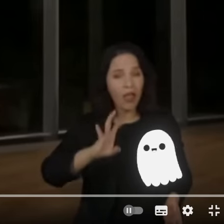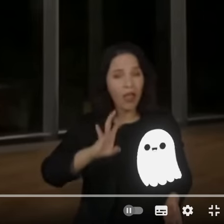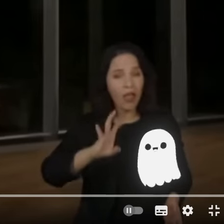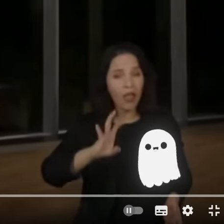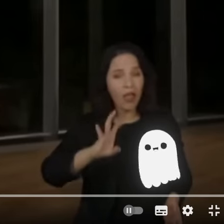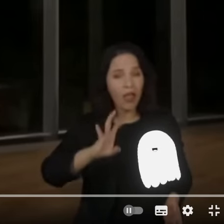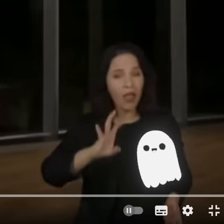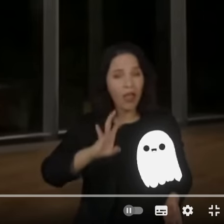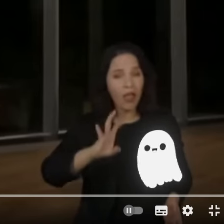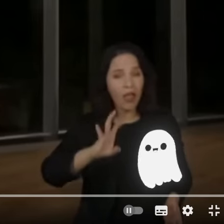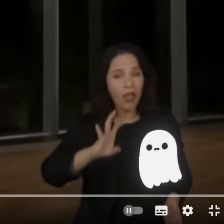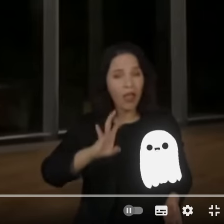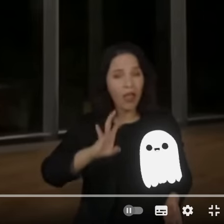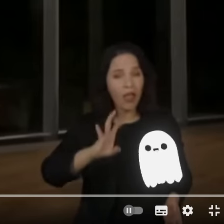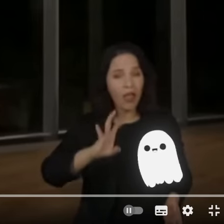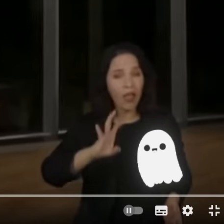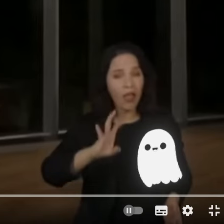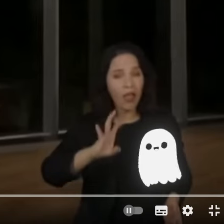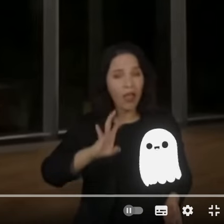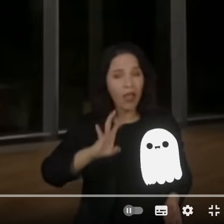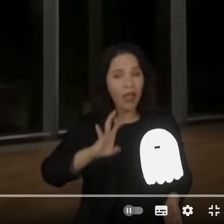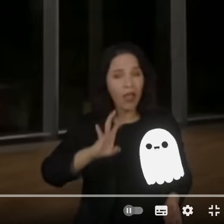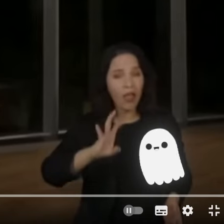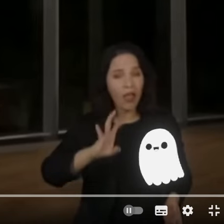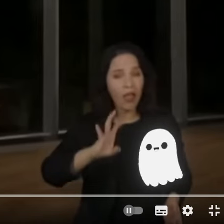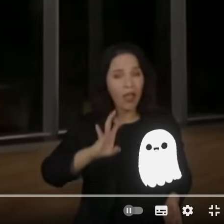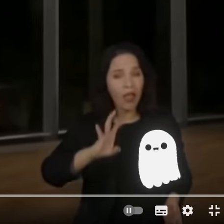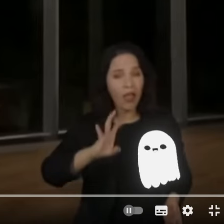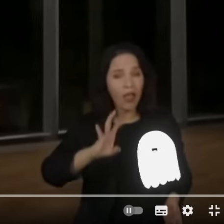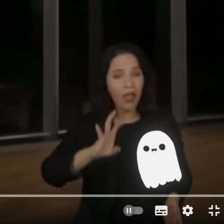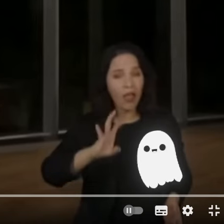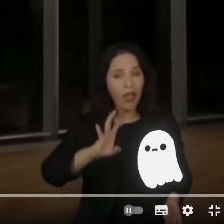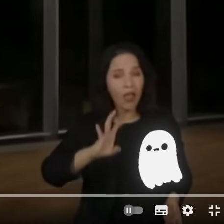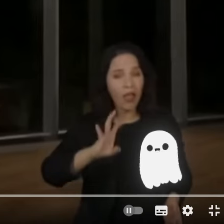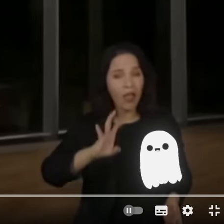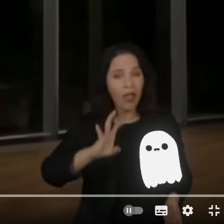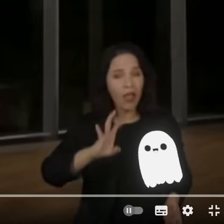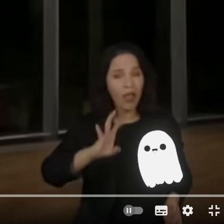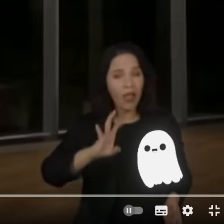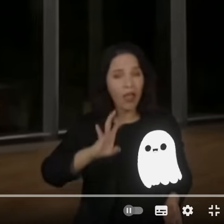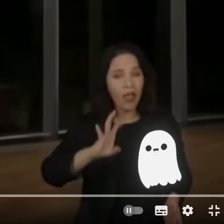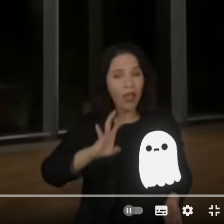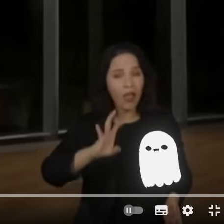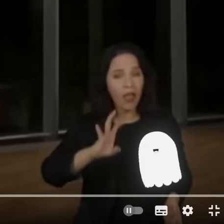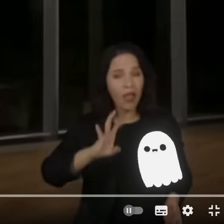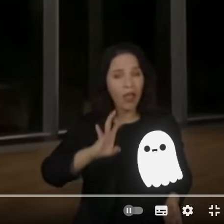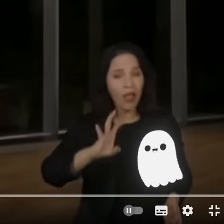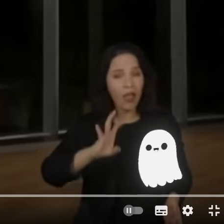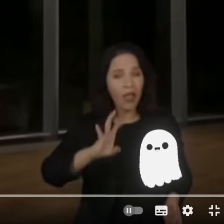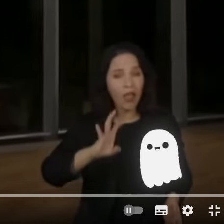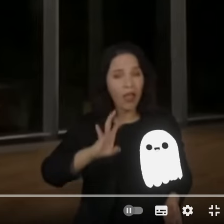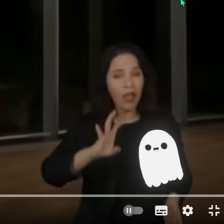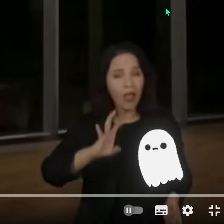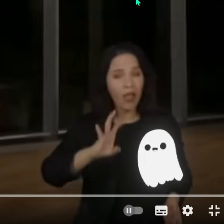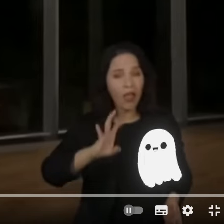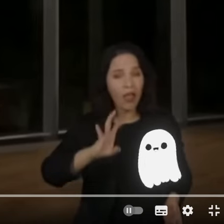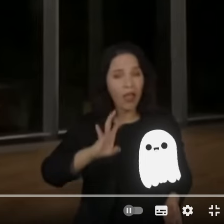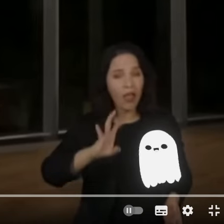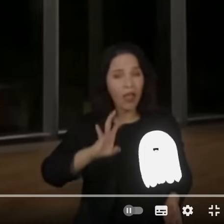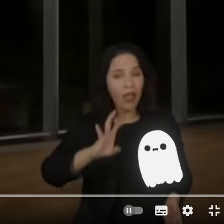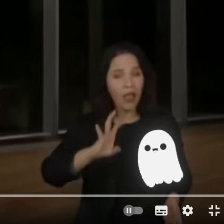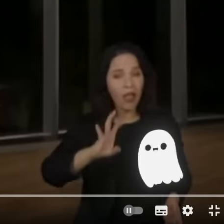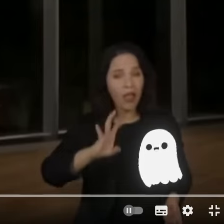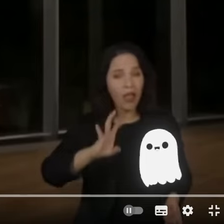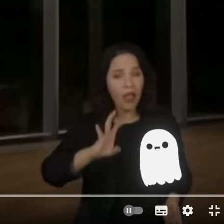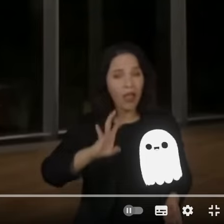É isso. Muito aquário pra pouco peixe, né? Pois é. É o famoso aquariano na nata, pra quem acha